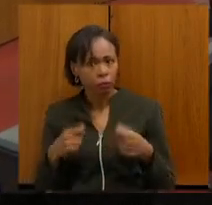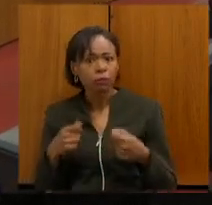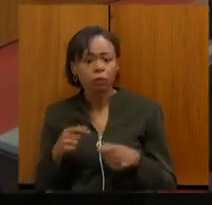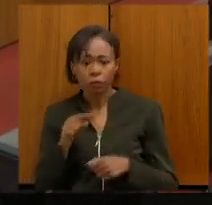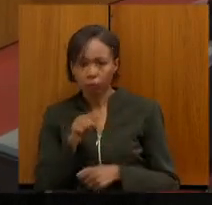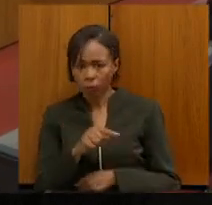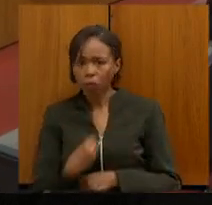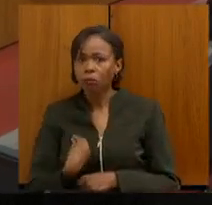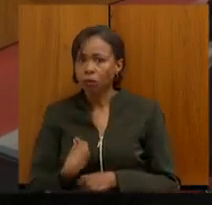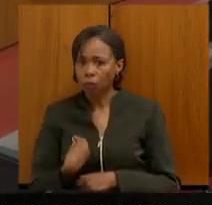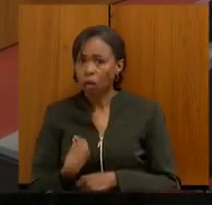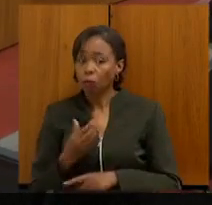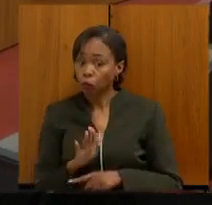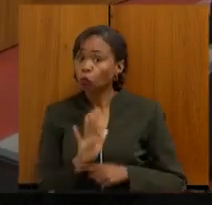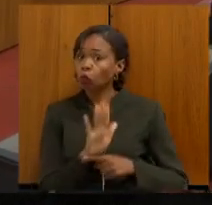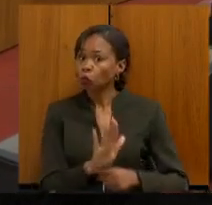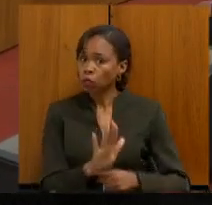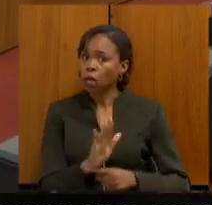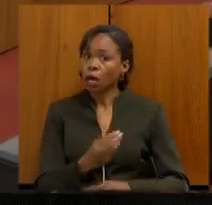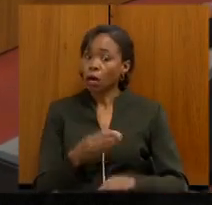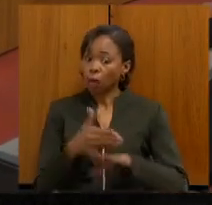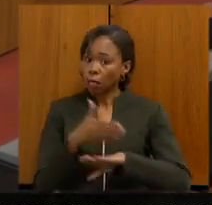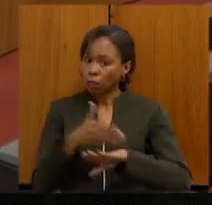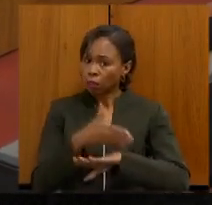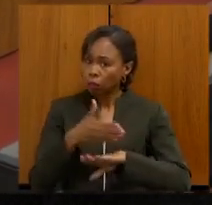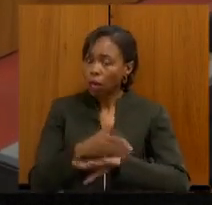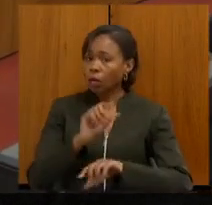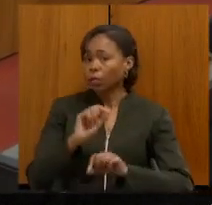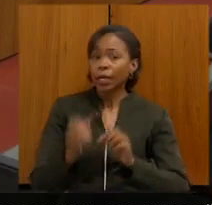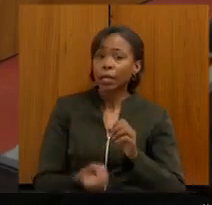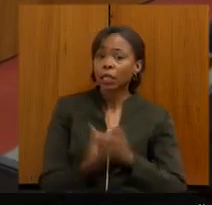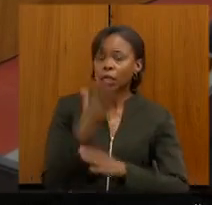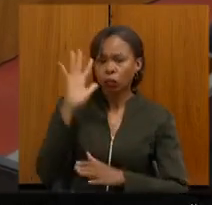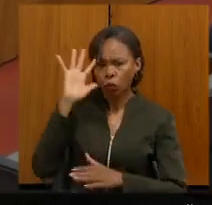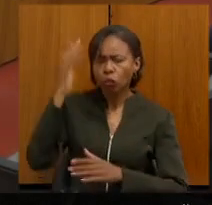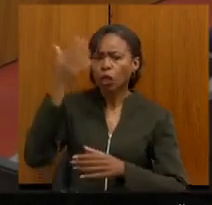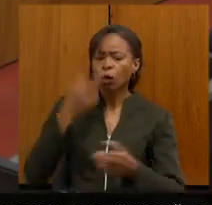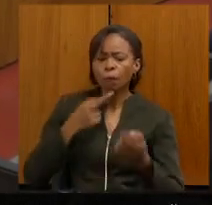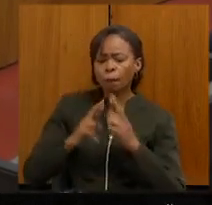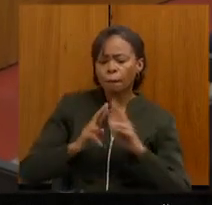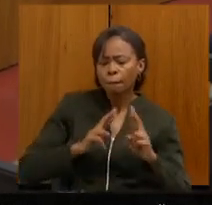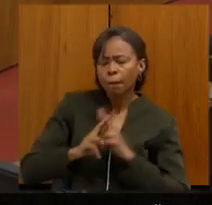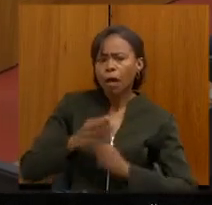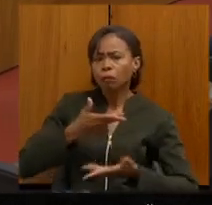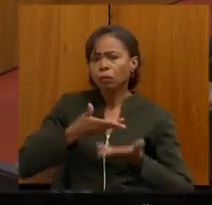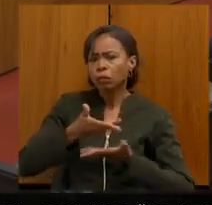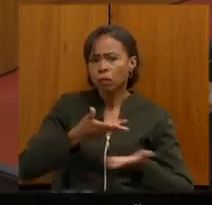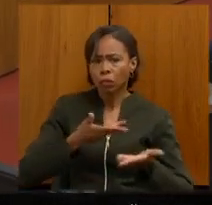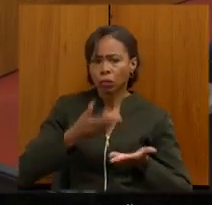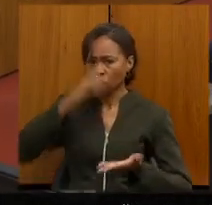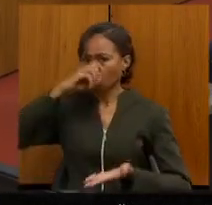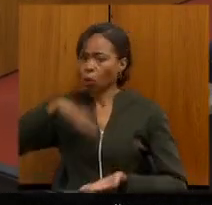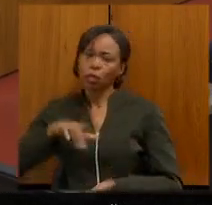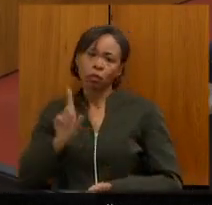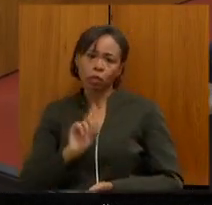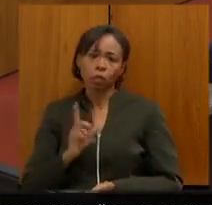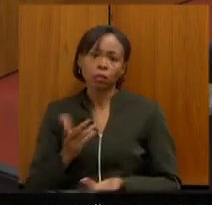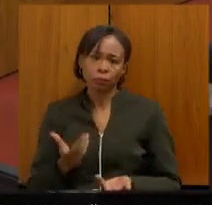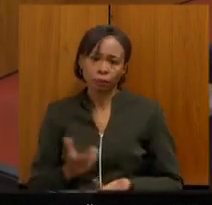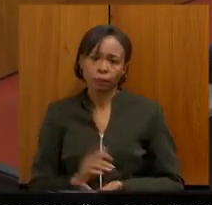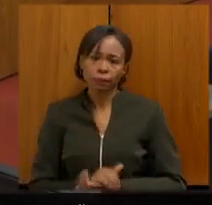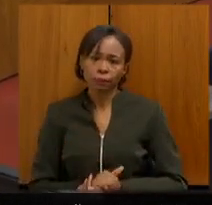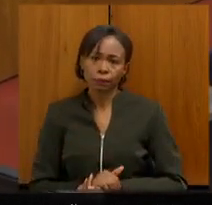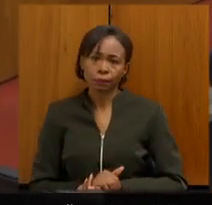também ela tem que ajudar participar da construir soluções de mediação não e vitalizadas não violentas e